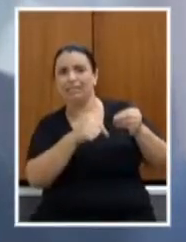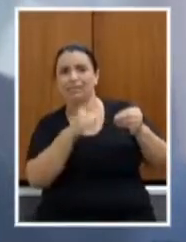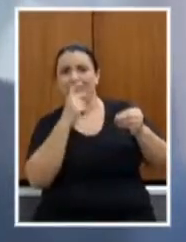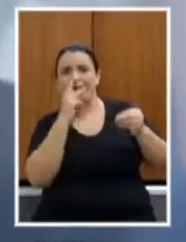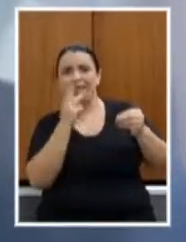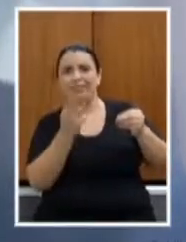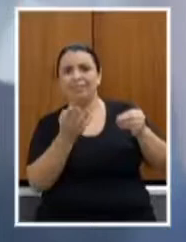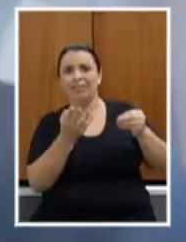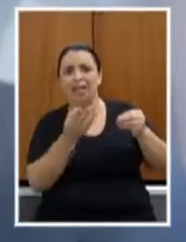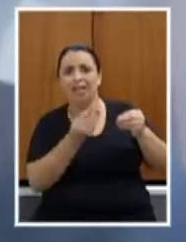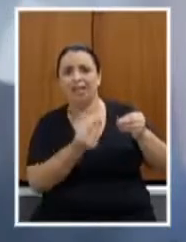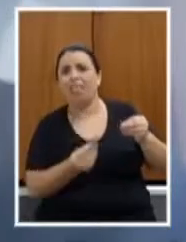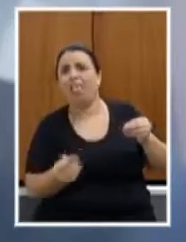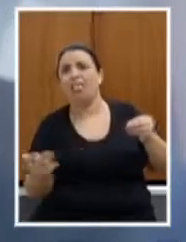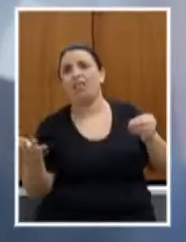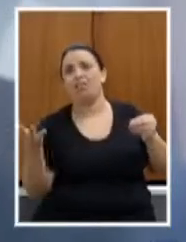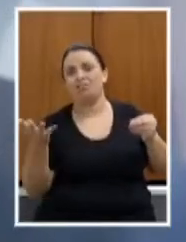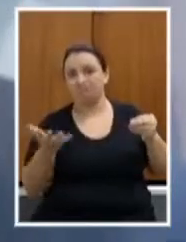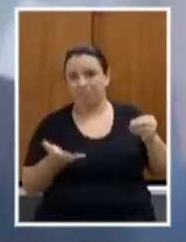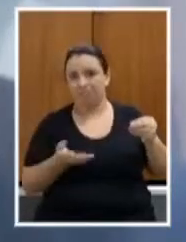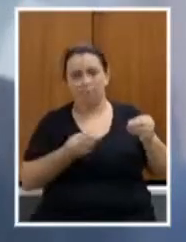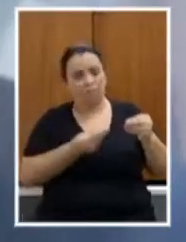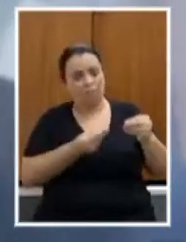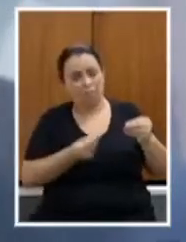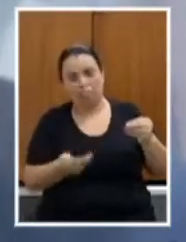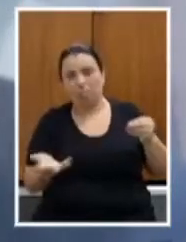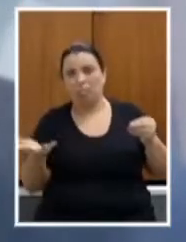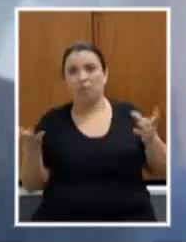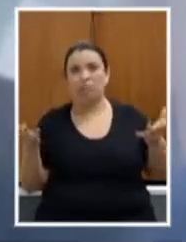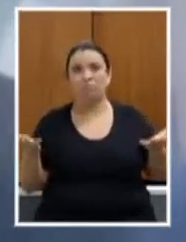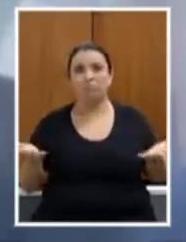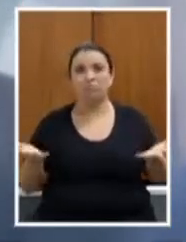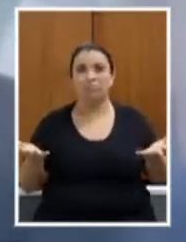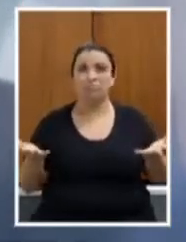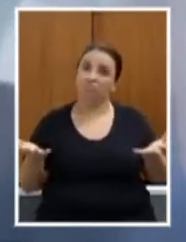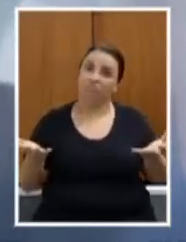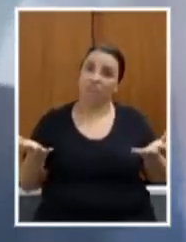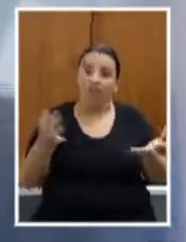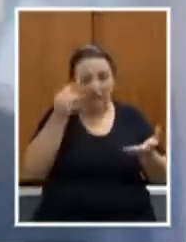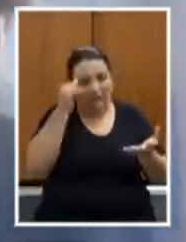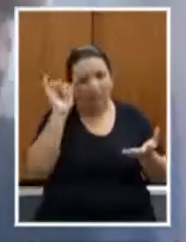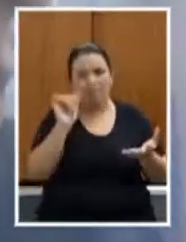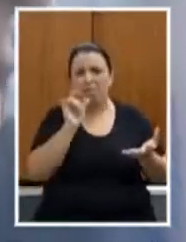irrisório, se assim posso chamar, para não dizer coisa pior.